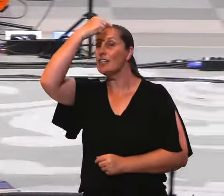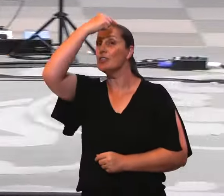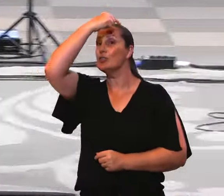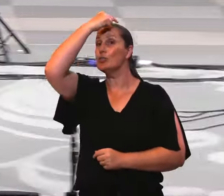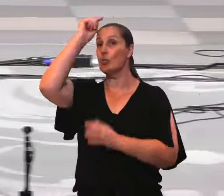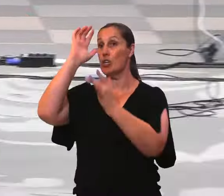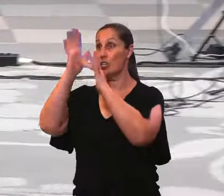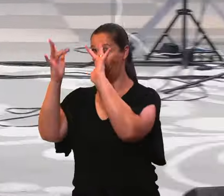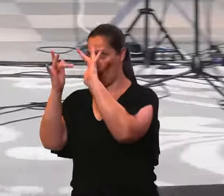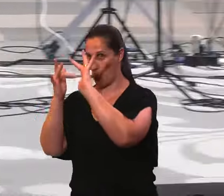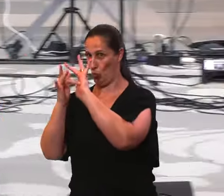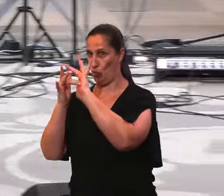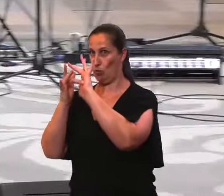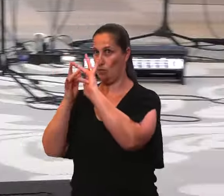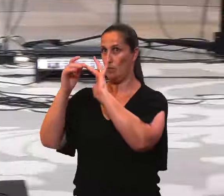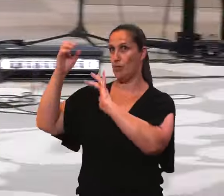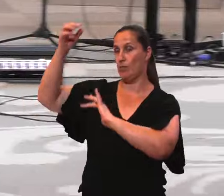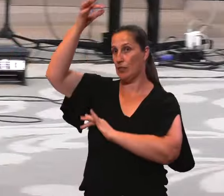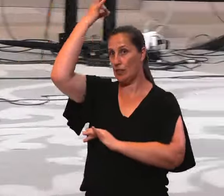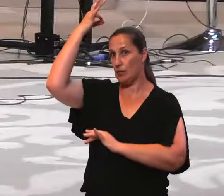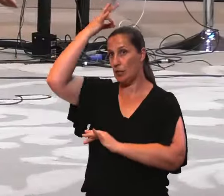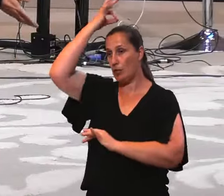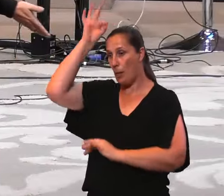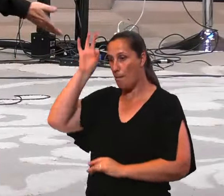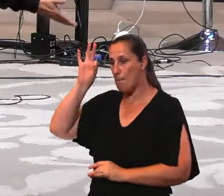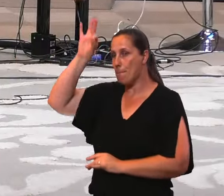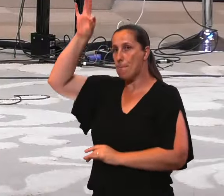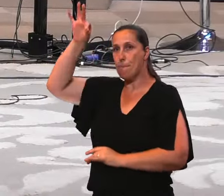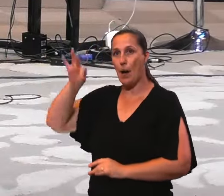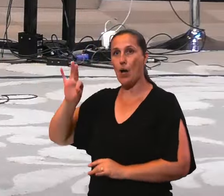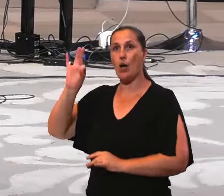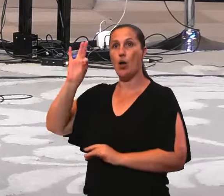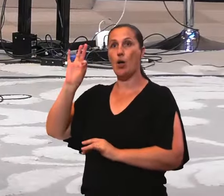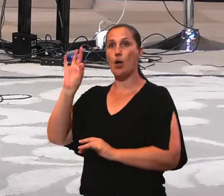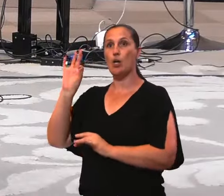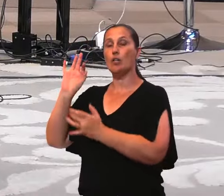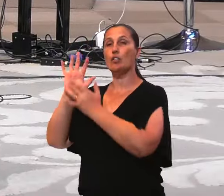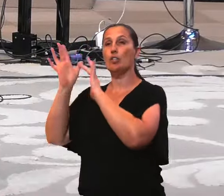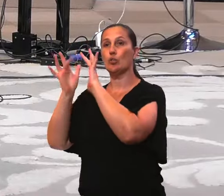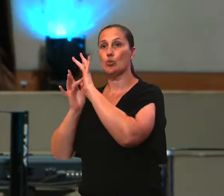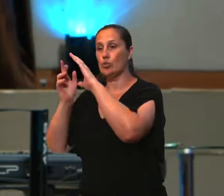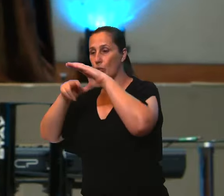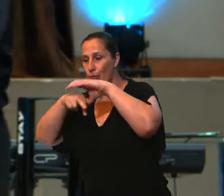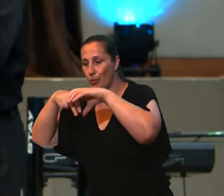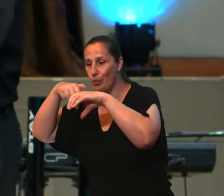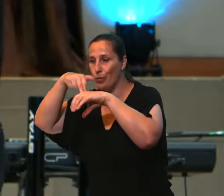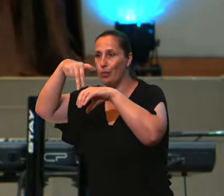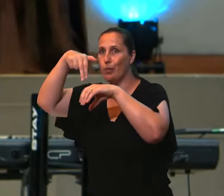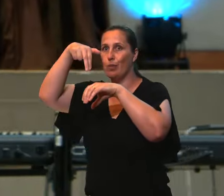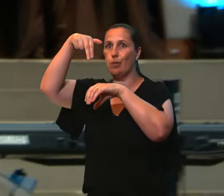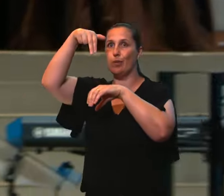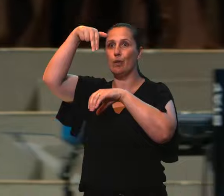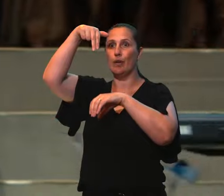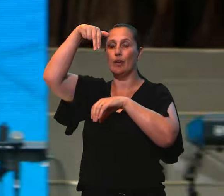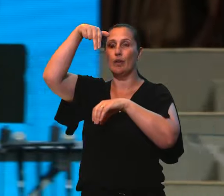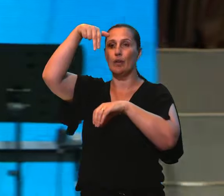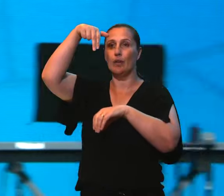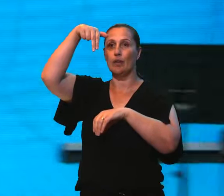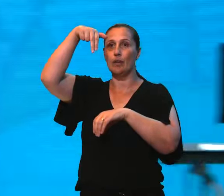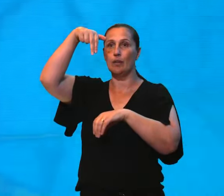Capítulo 1 de Efésios ressuscitando-o dentre os mortos